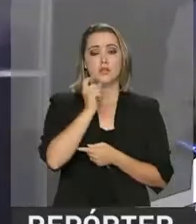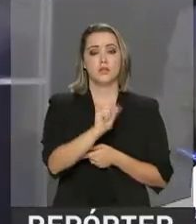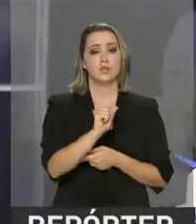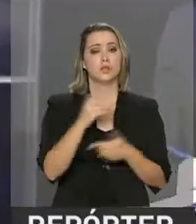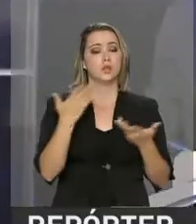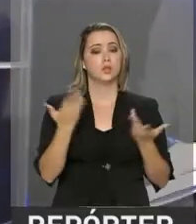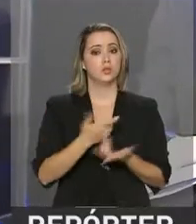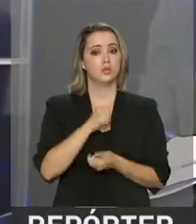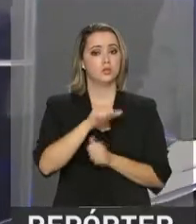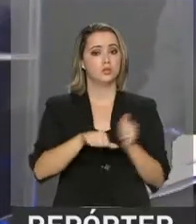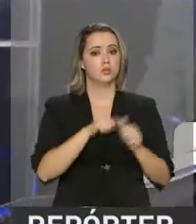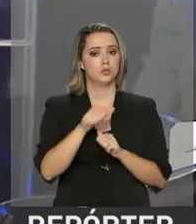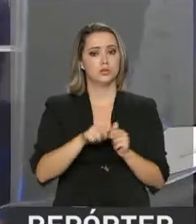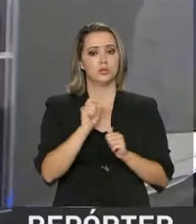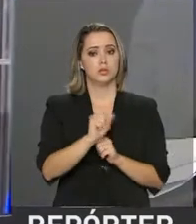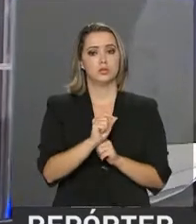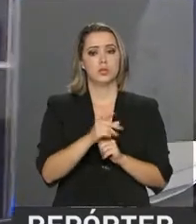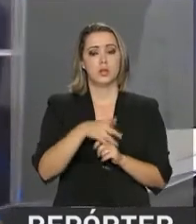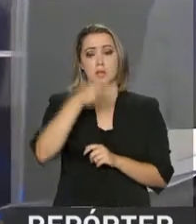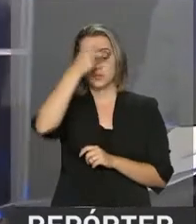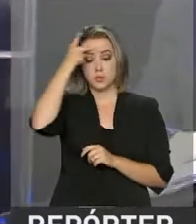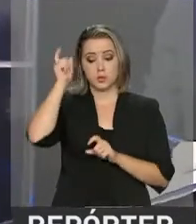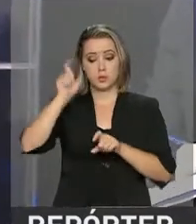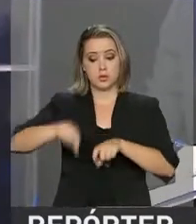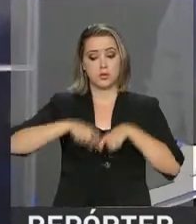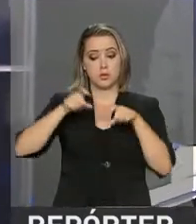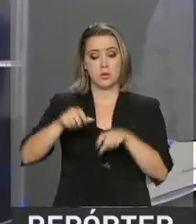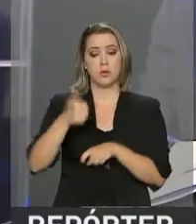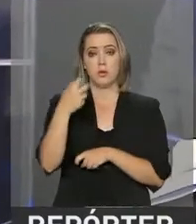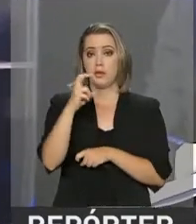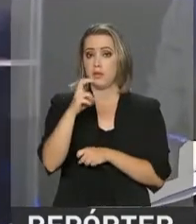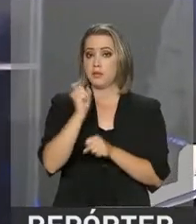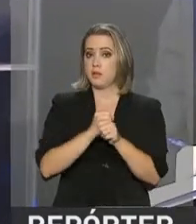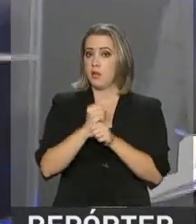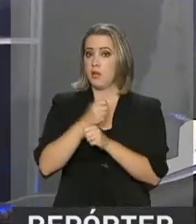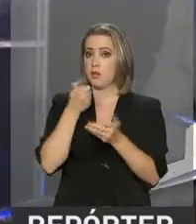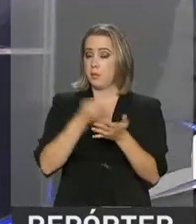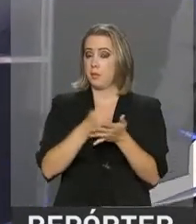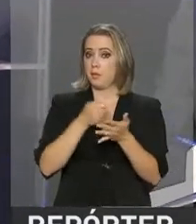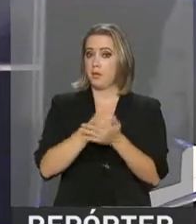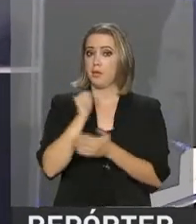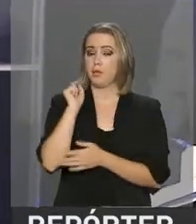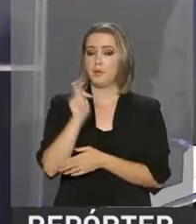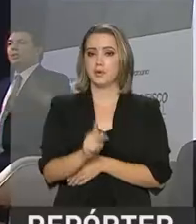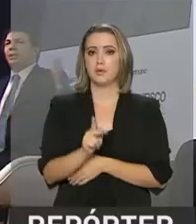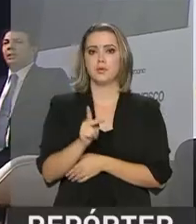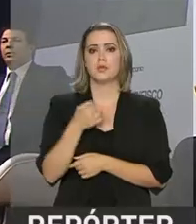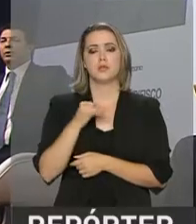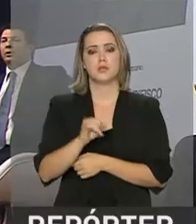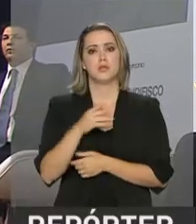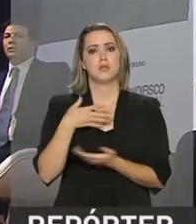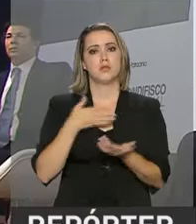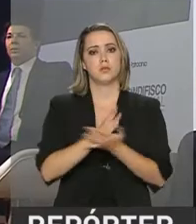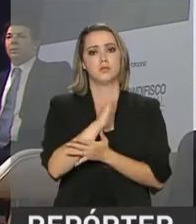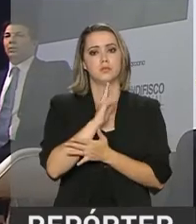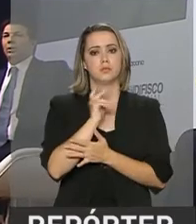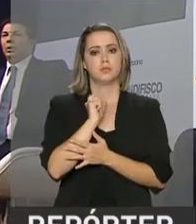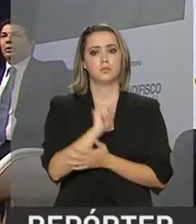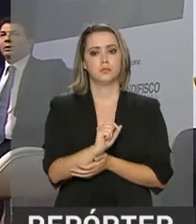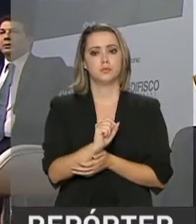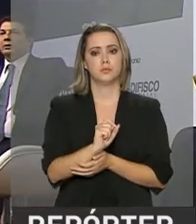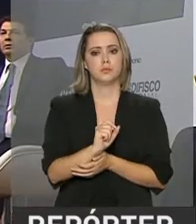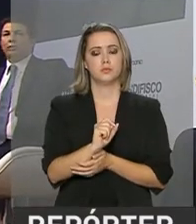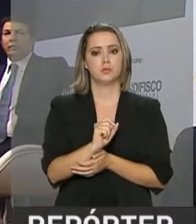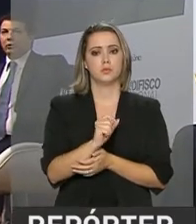afirmou que os trabalhadores rurais, que vão precisar de 15 anos de contribuição para se aposentar caso a reforma seja